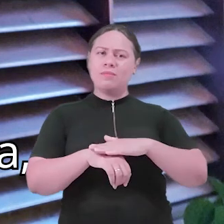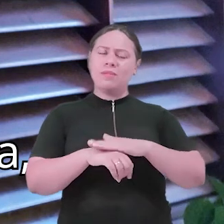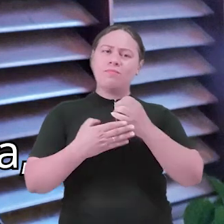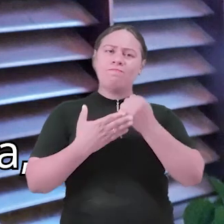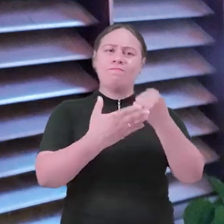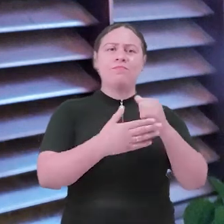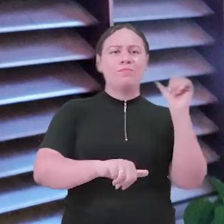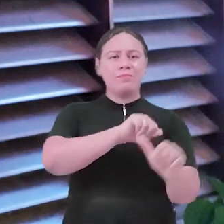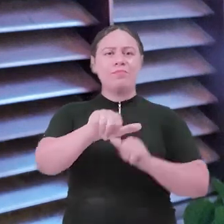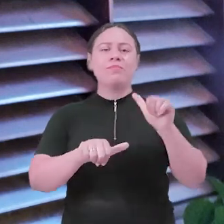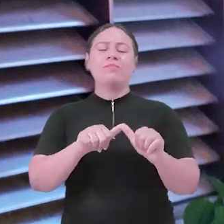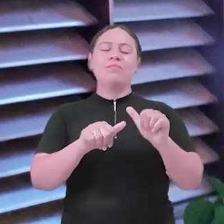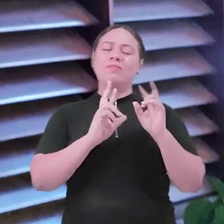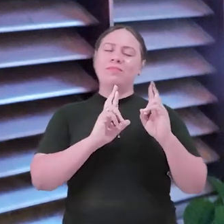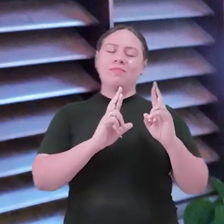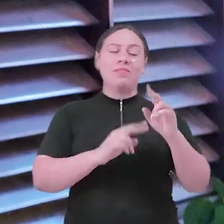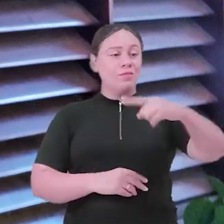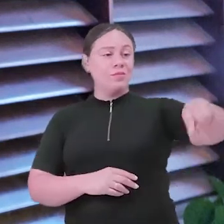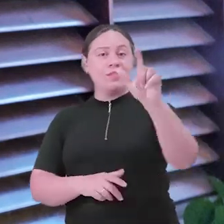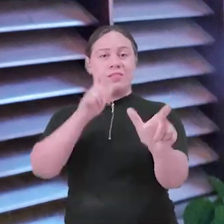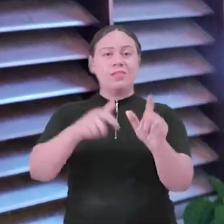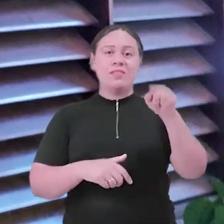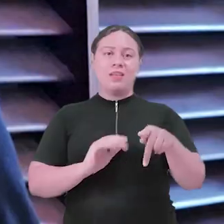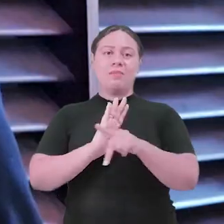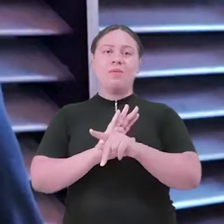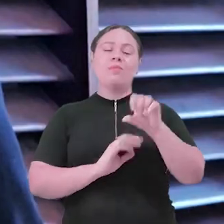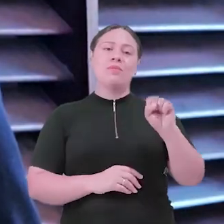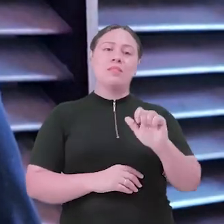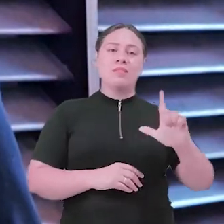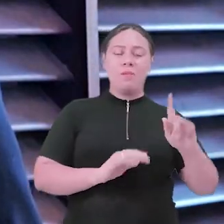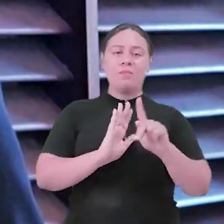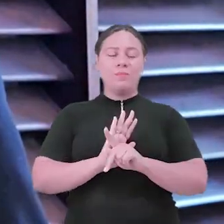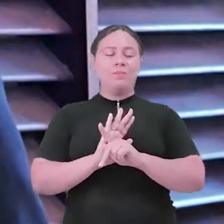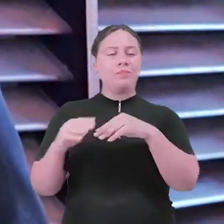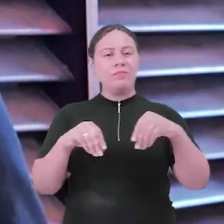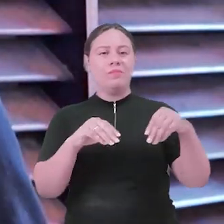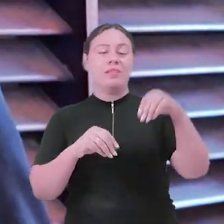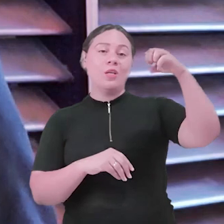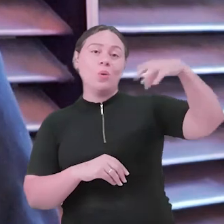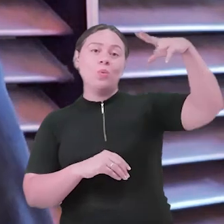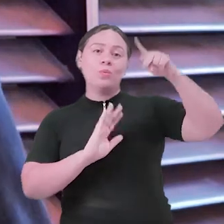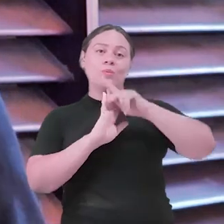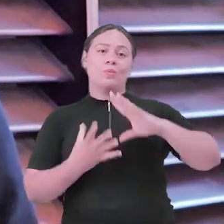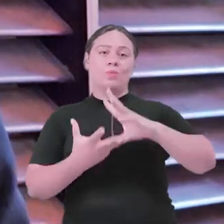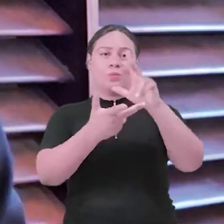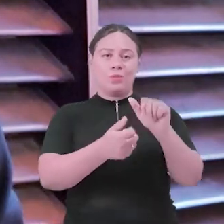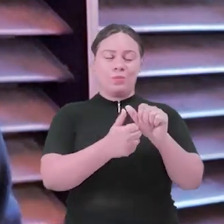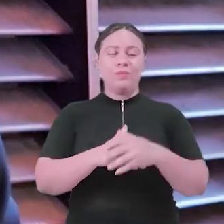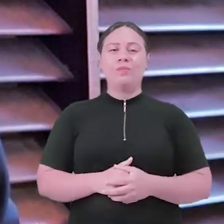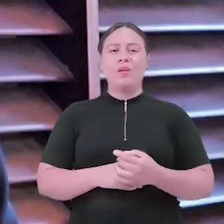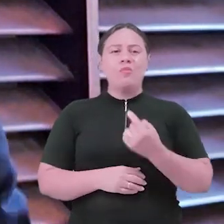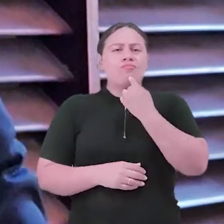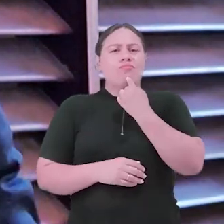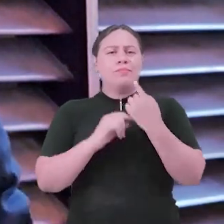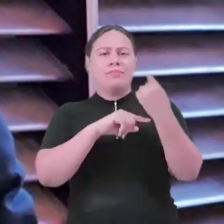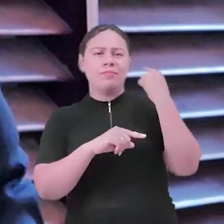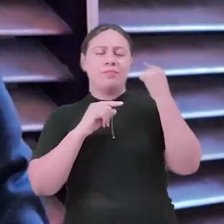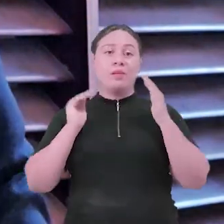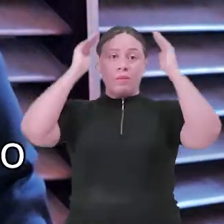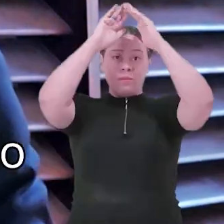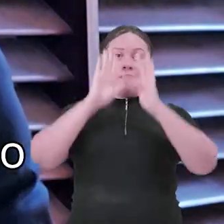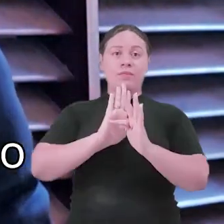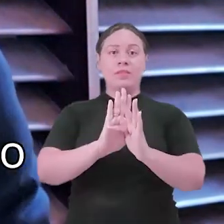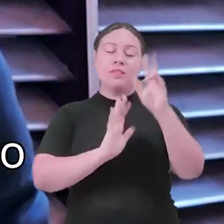e esperança, sal da terra e luz do mundo. Recentemente, o Papa Francisco nos lembrou da importância de